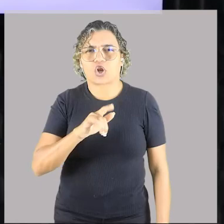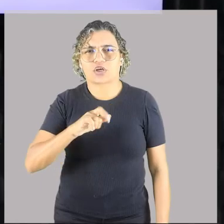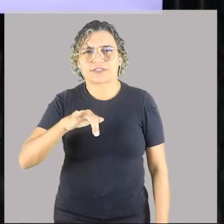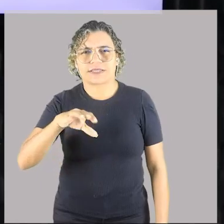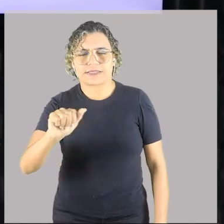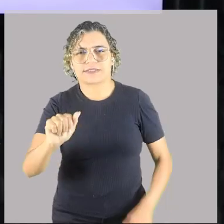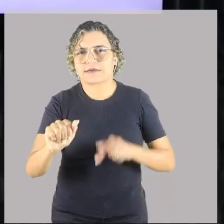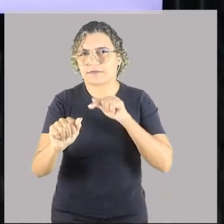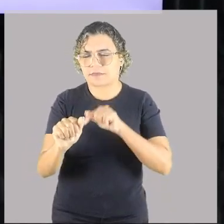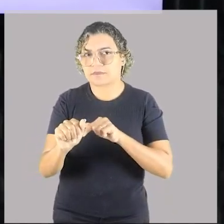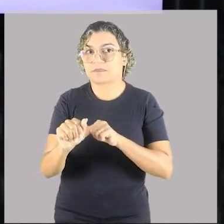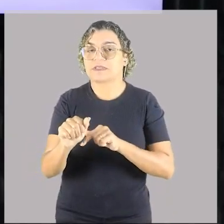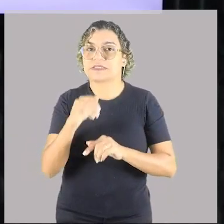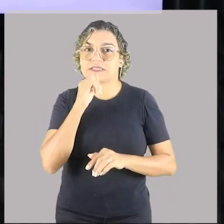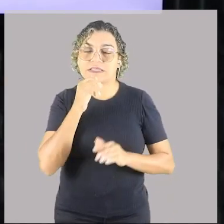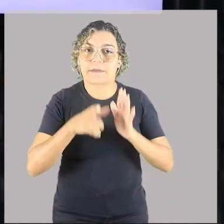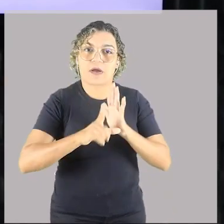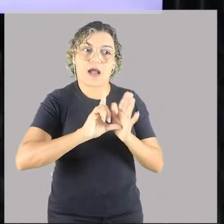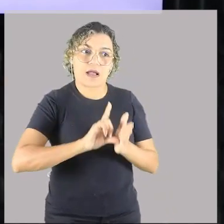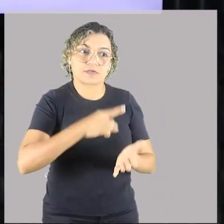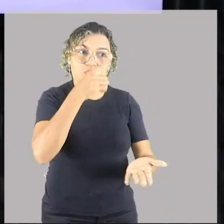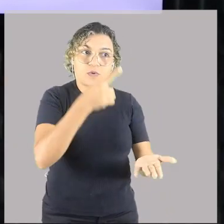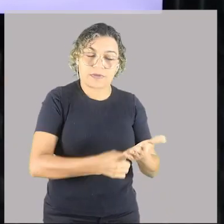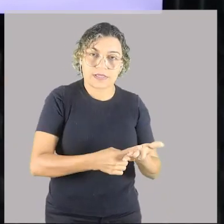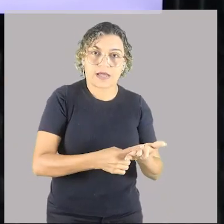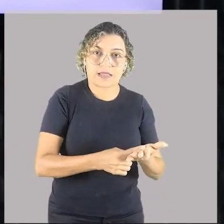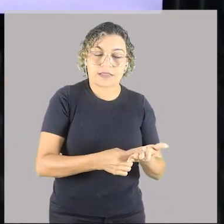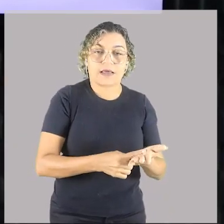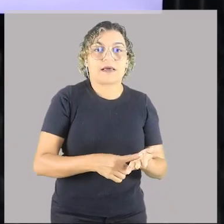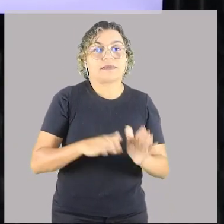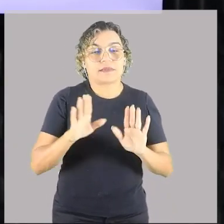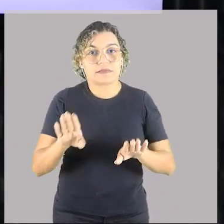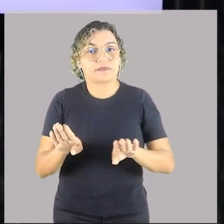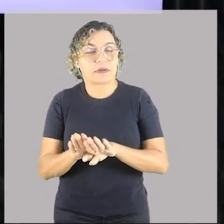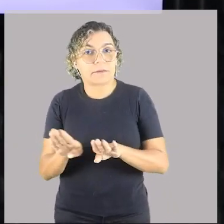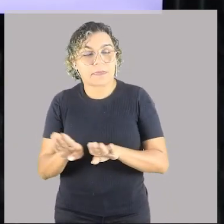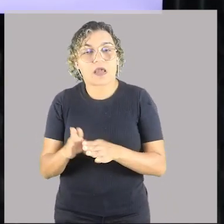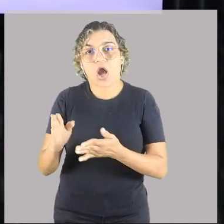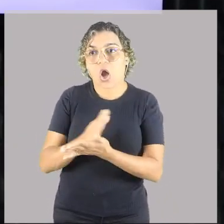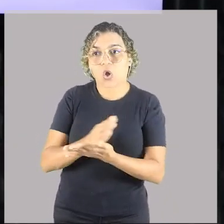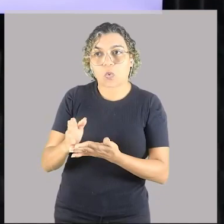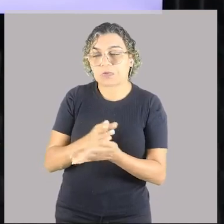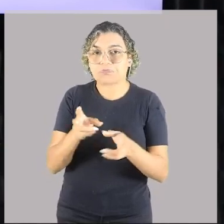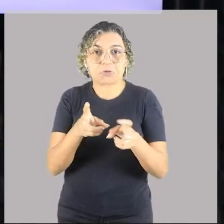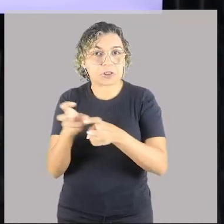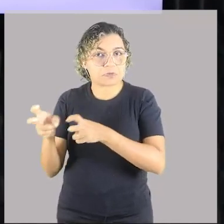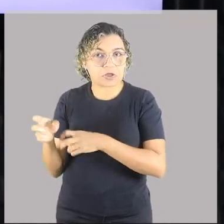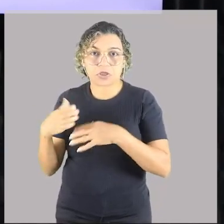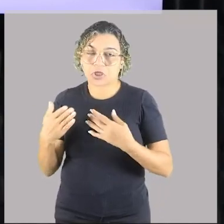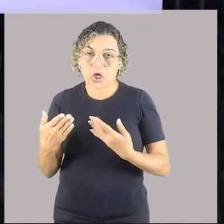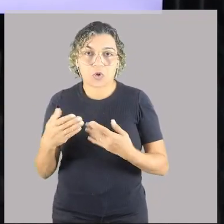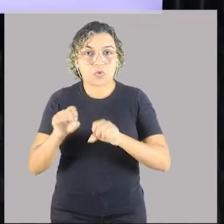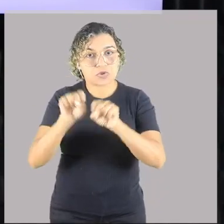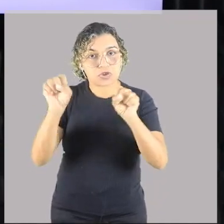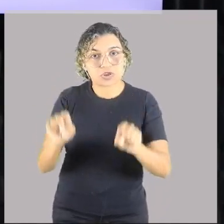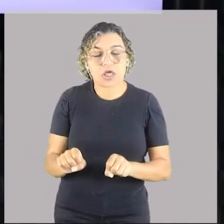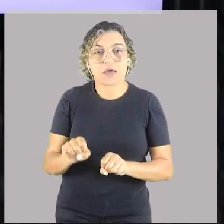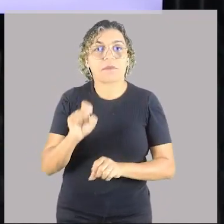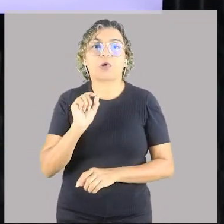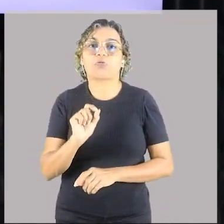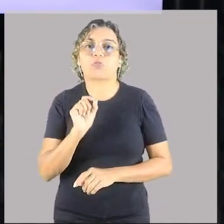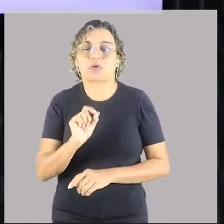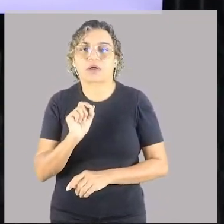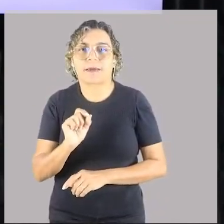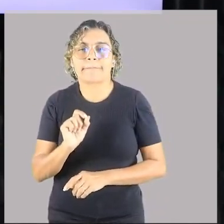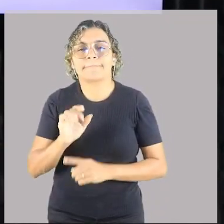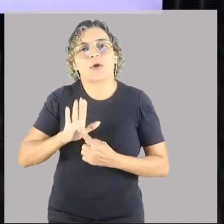a obsolescência programada para a obsolescência, nesse caso o quê? Perceptiva. Então, o sistema de obsolescência,